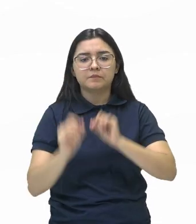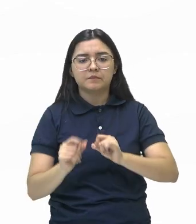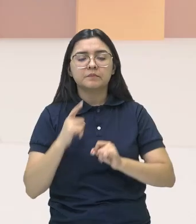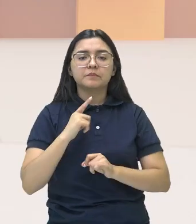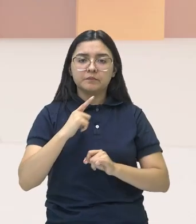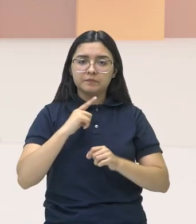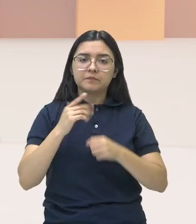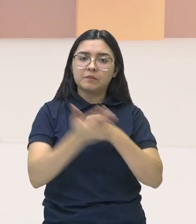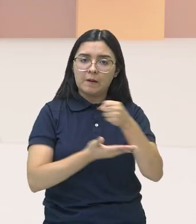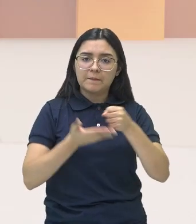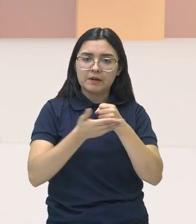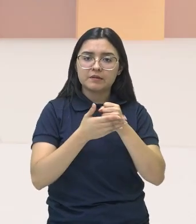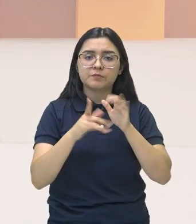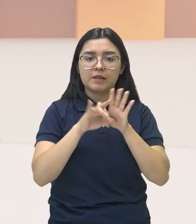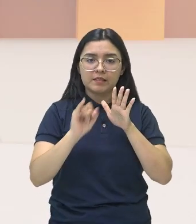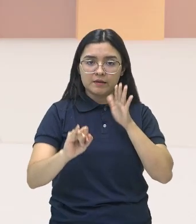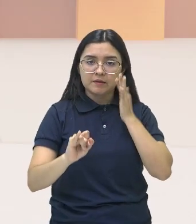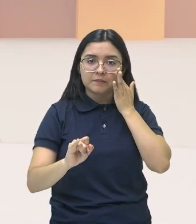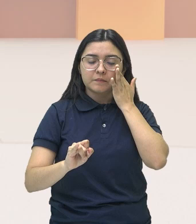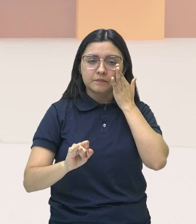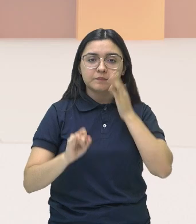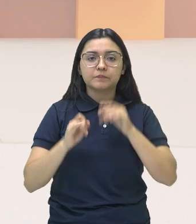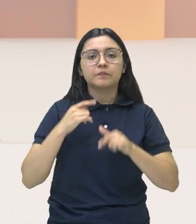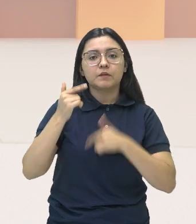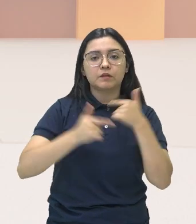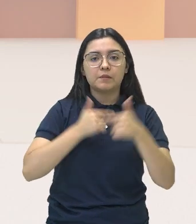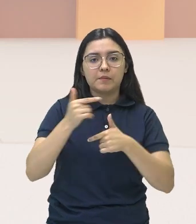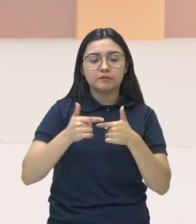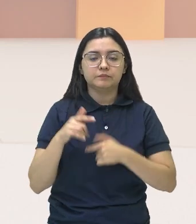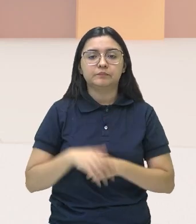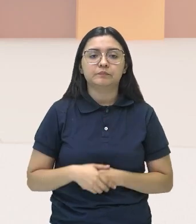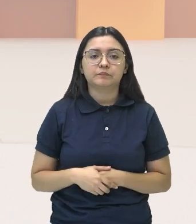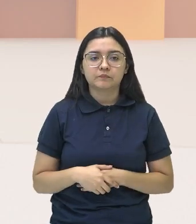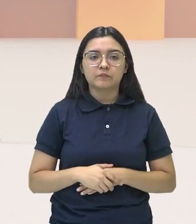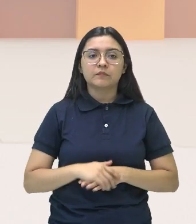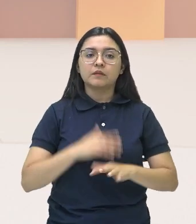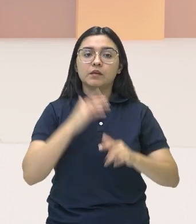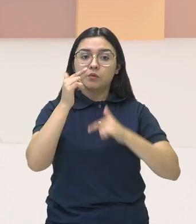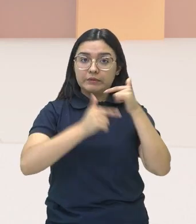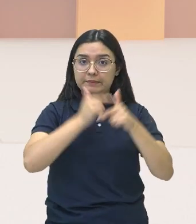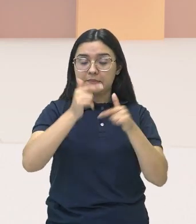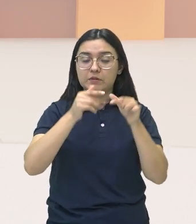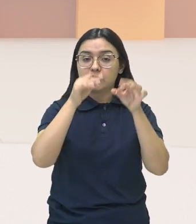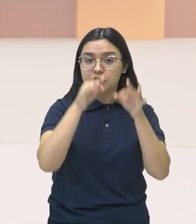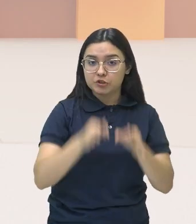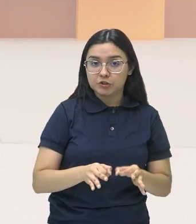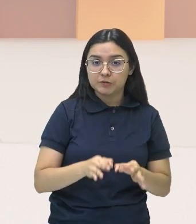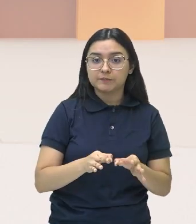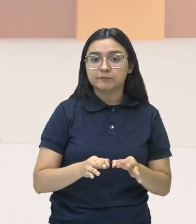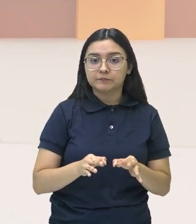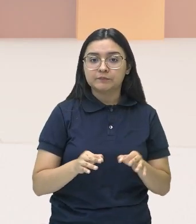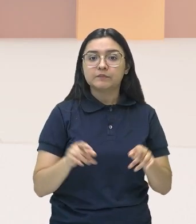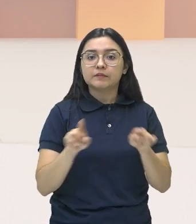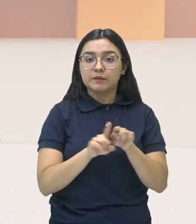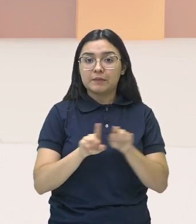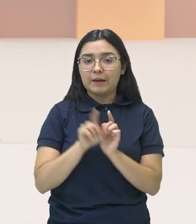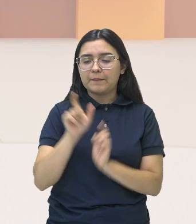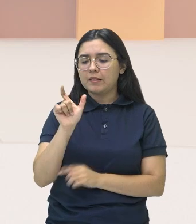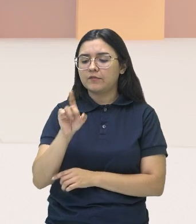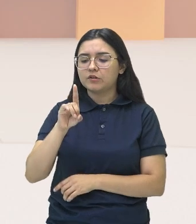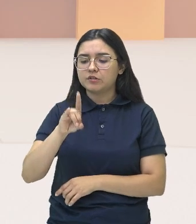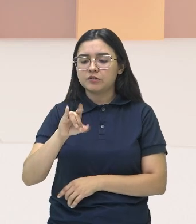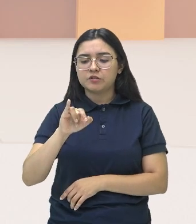legal para o trabalho, né? E o trabalho digno, né, quando a gente fala aqui muito da palavra